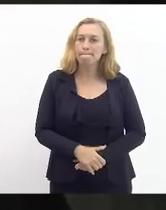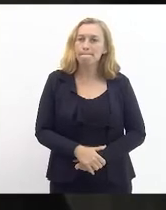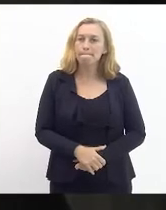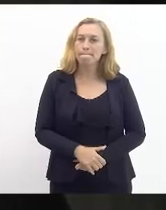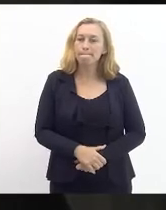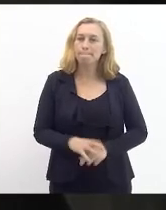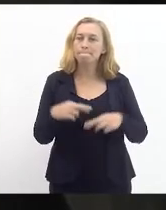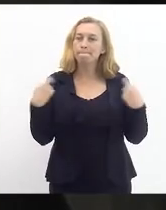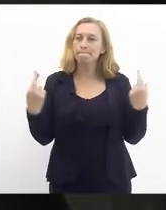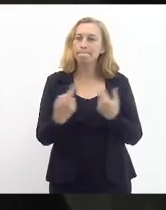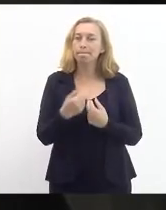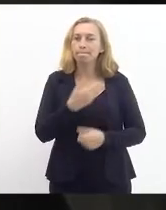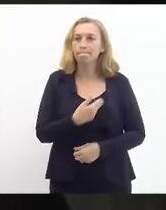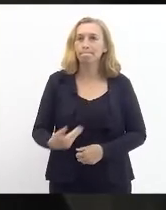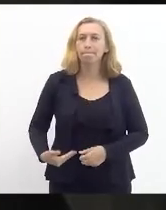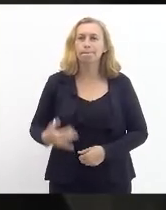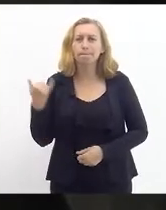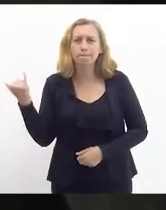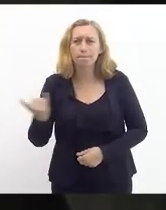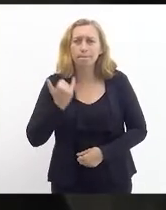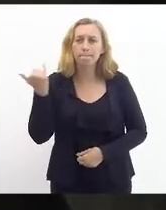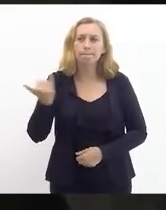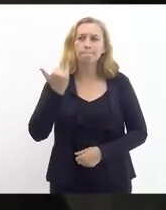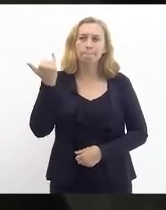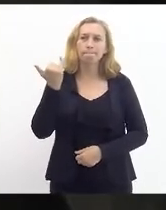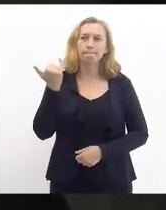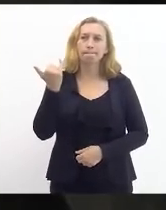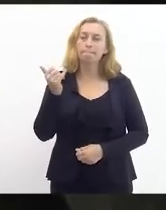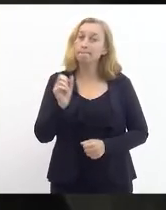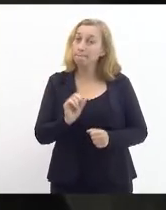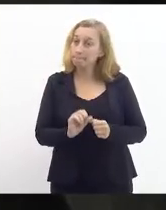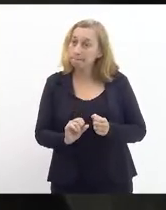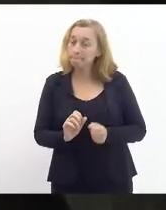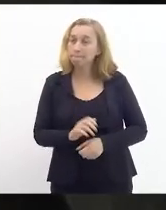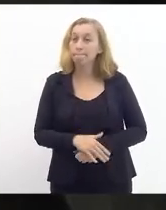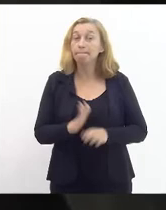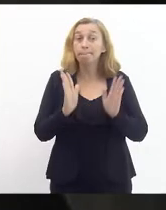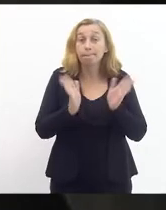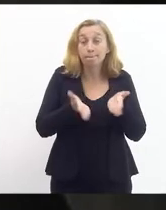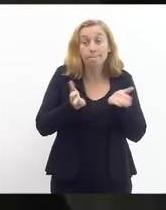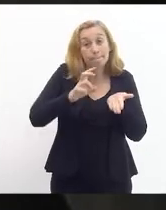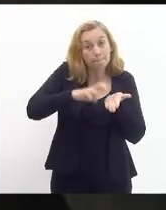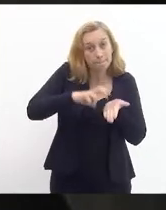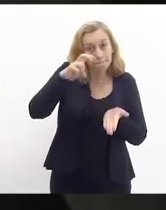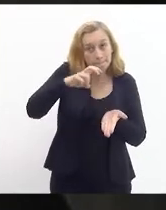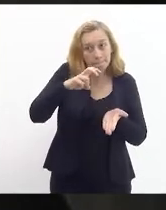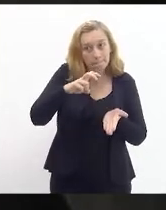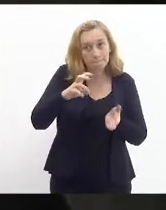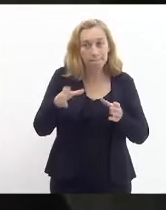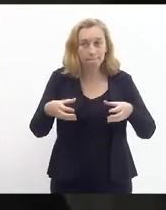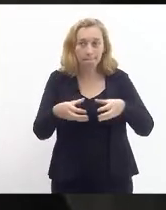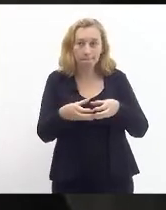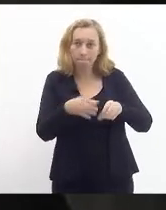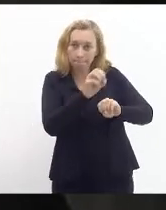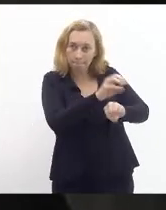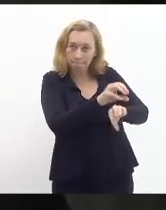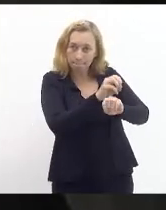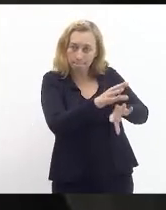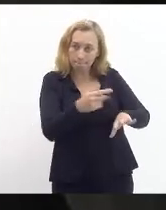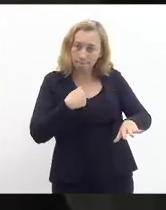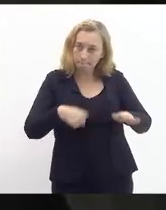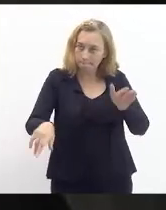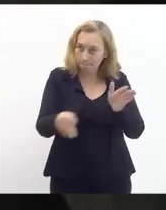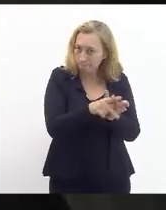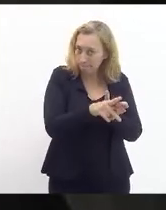em audiência pública muito importante realizada hoje pela manhã pela comissão de educação da qual